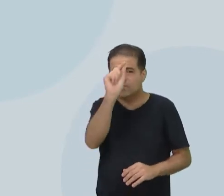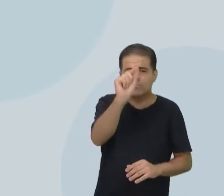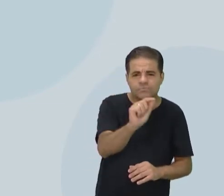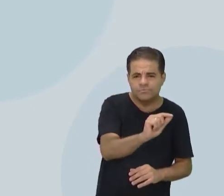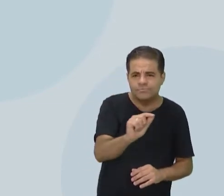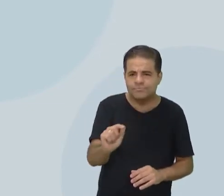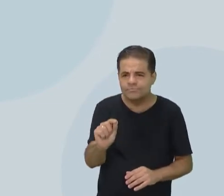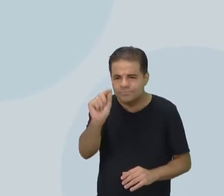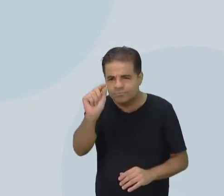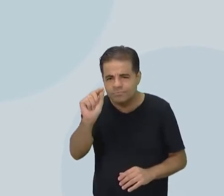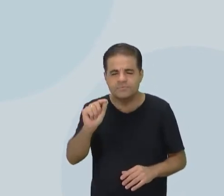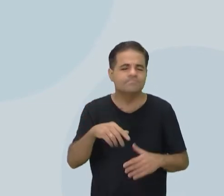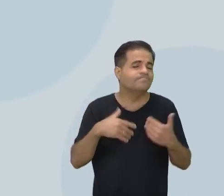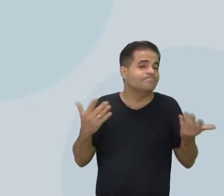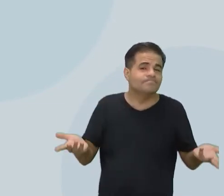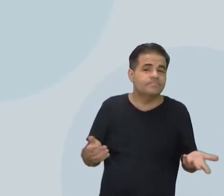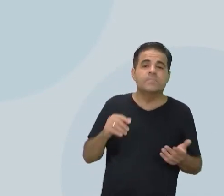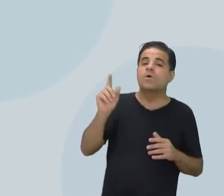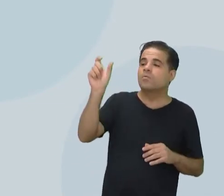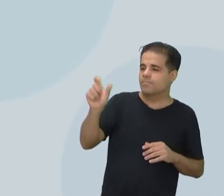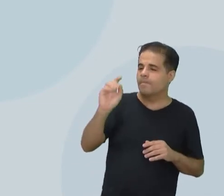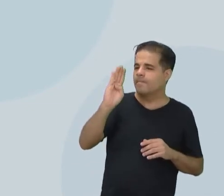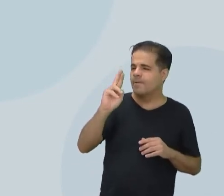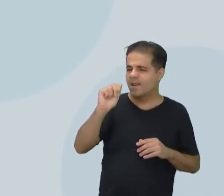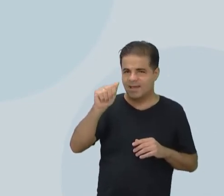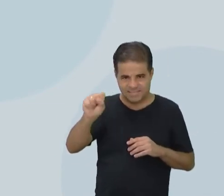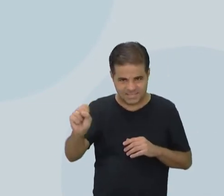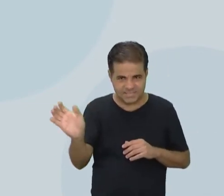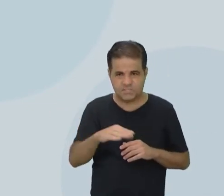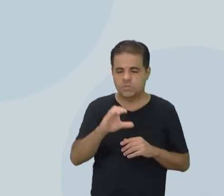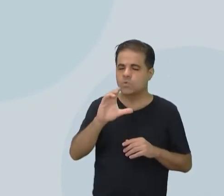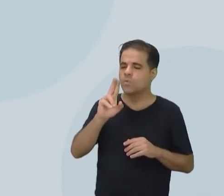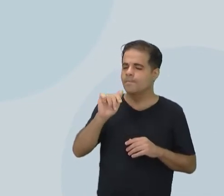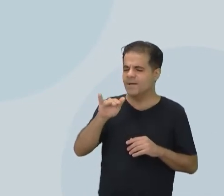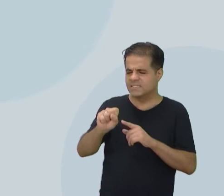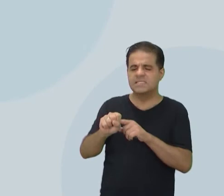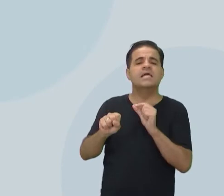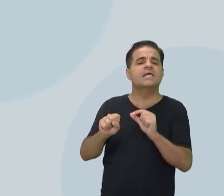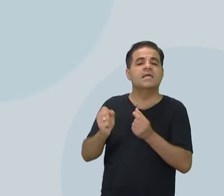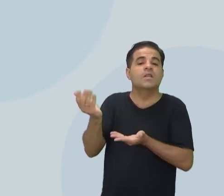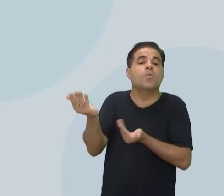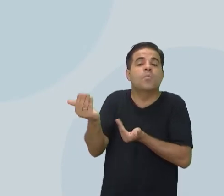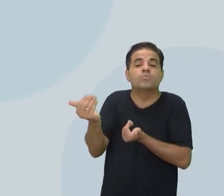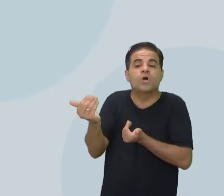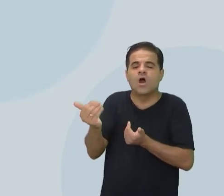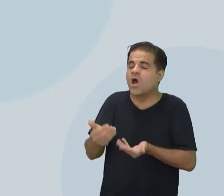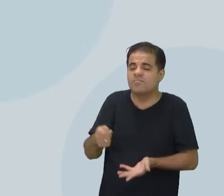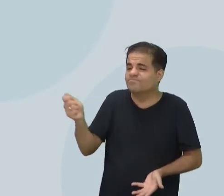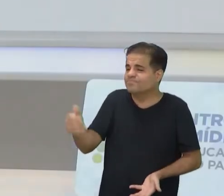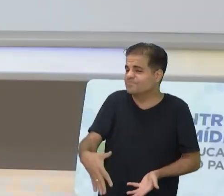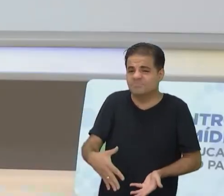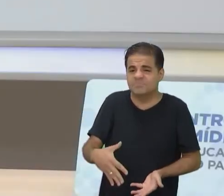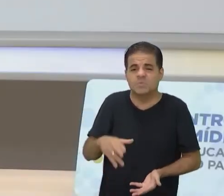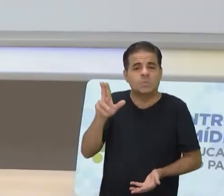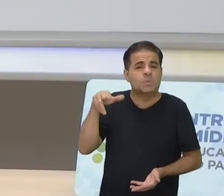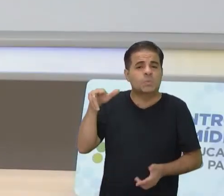Brás Cubas, esse não é o caso. O Brás Cubas, ele é um rapaz que ele é um inútil, ele nunca trabalhou